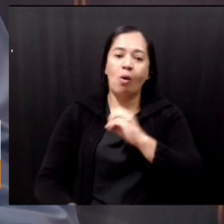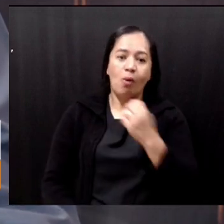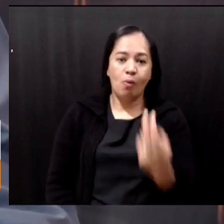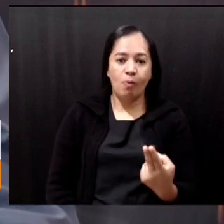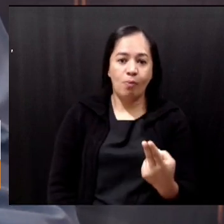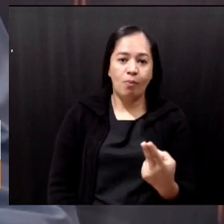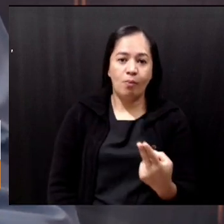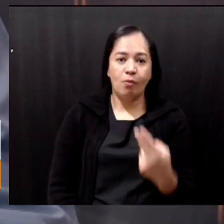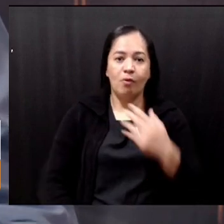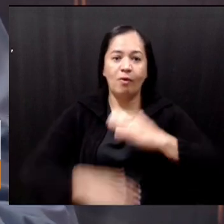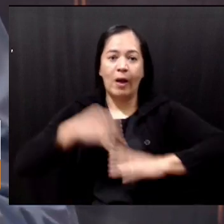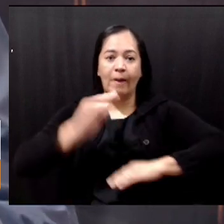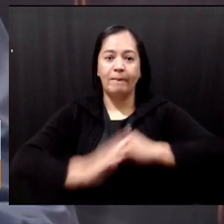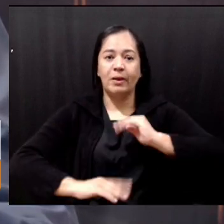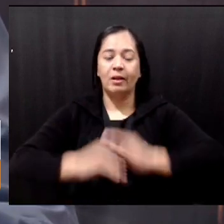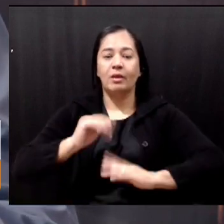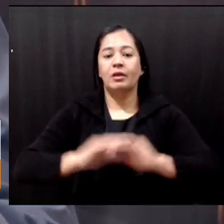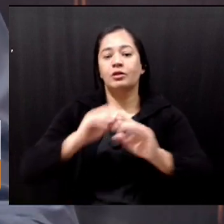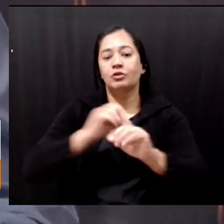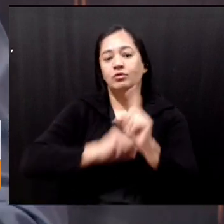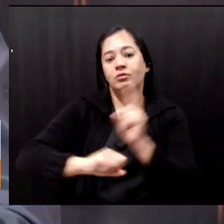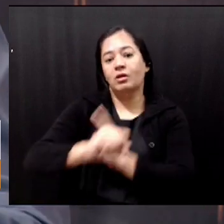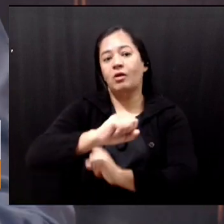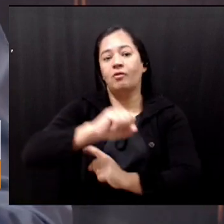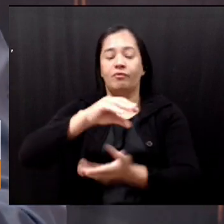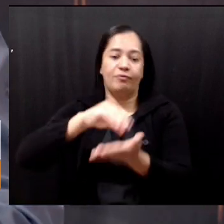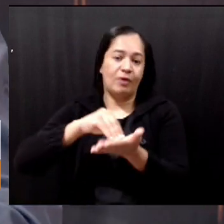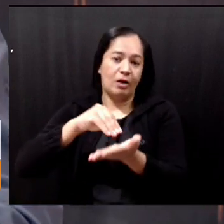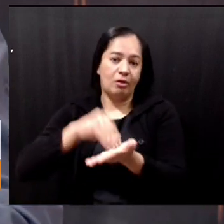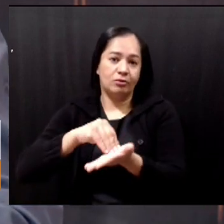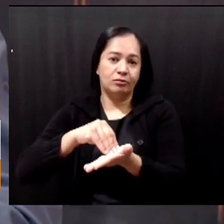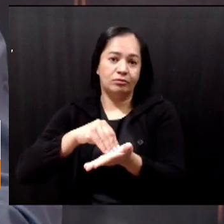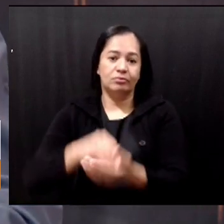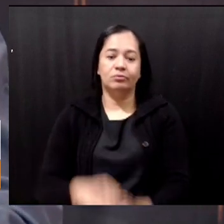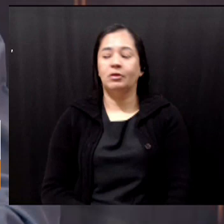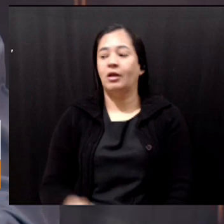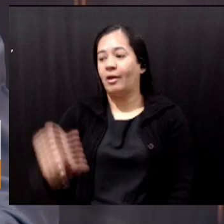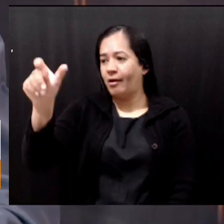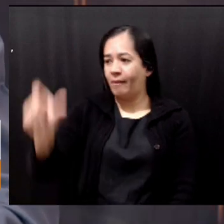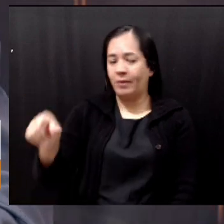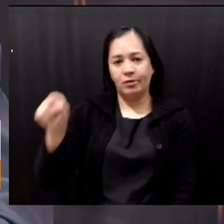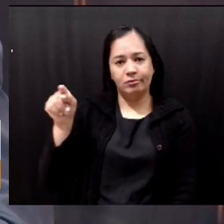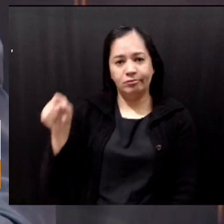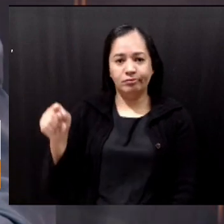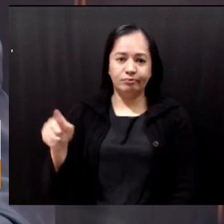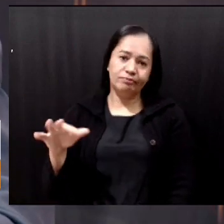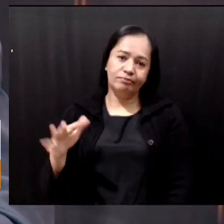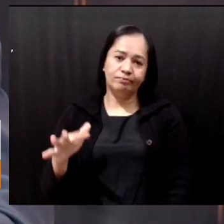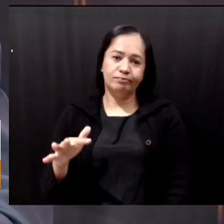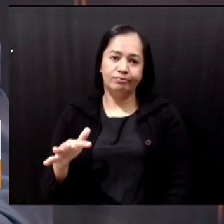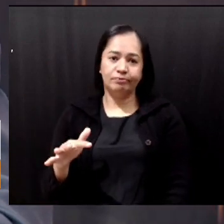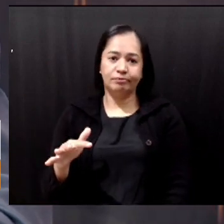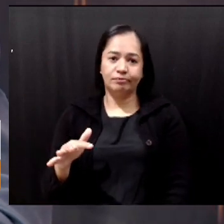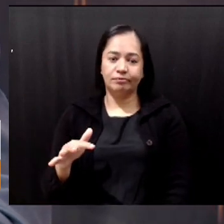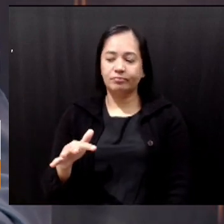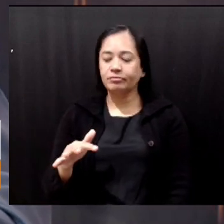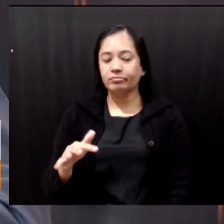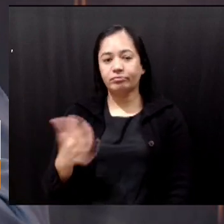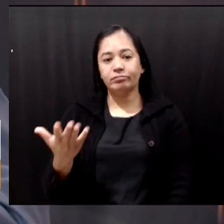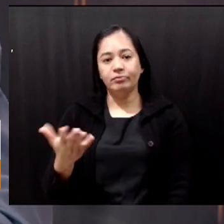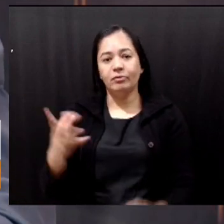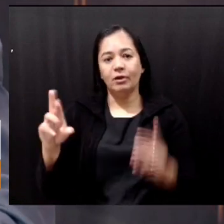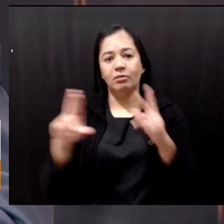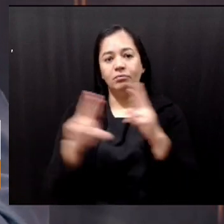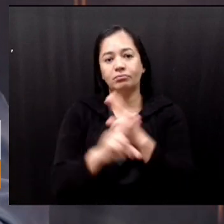habilidades sociais. Uhum. Então, aquela pessoa ali vai se submeter a um